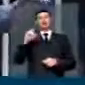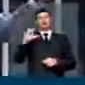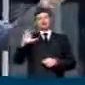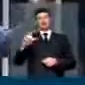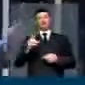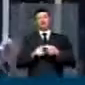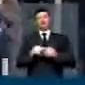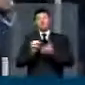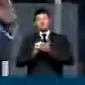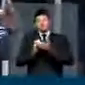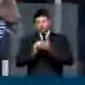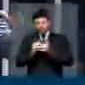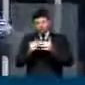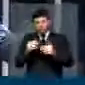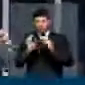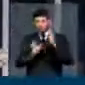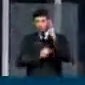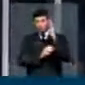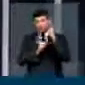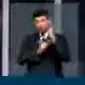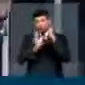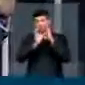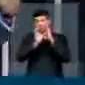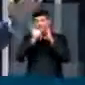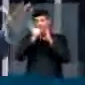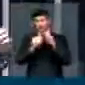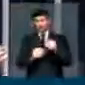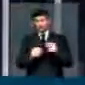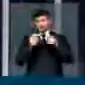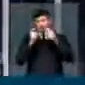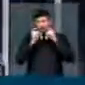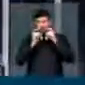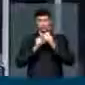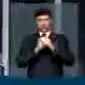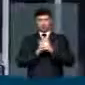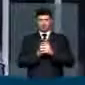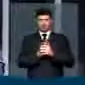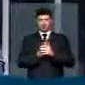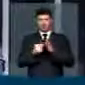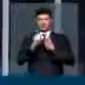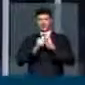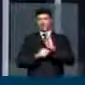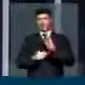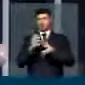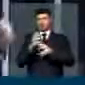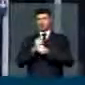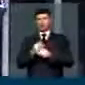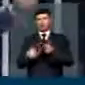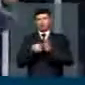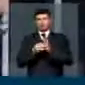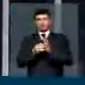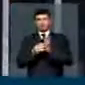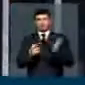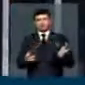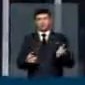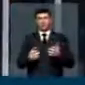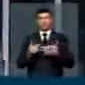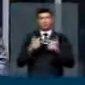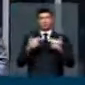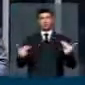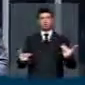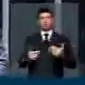alguma pendência burocrática, administrativa, ou um relatório de um contador que atrasou, alguma coisa que deu